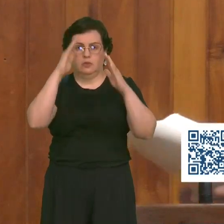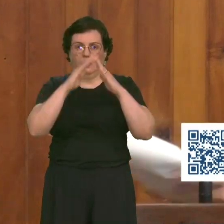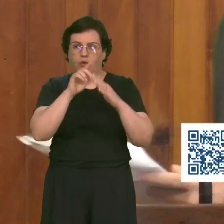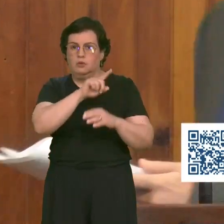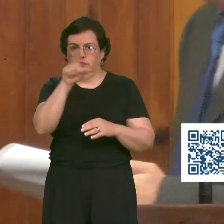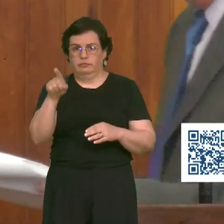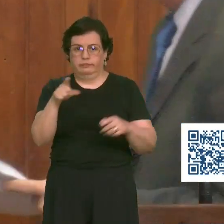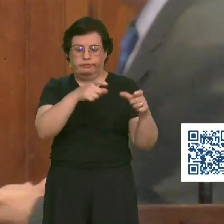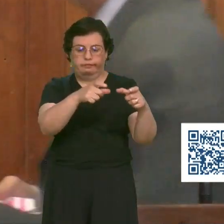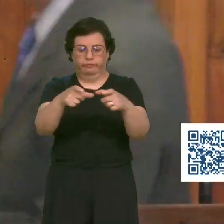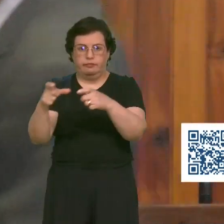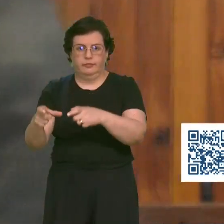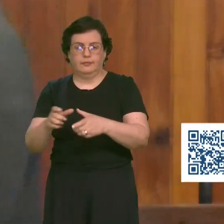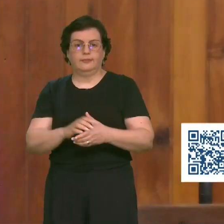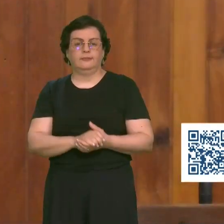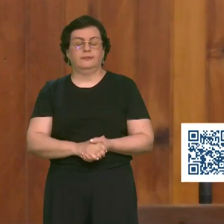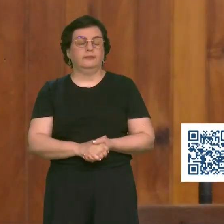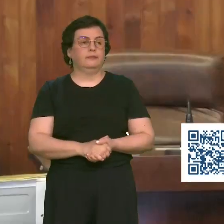bairros